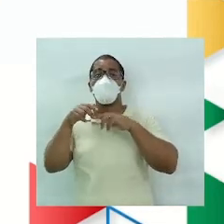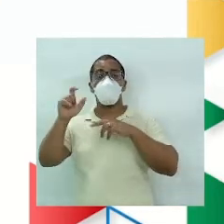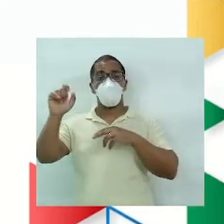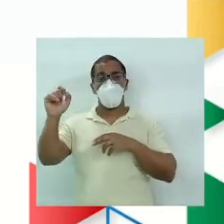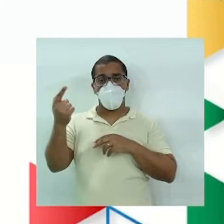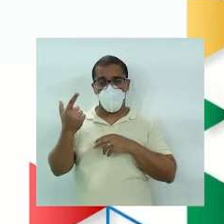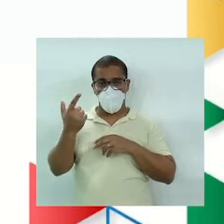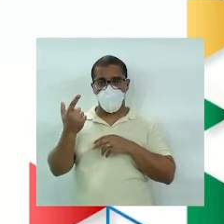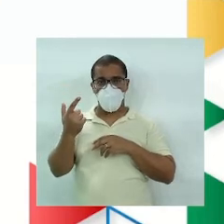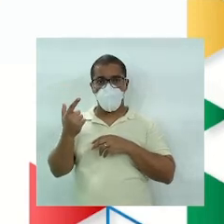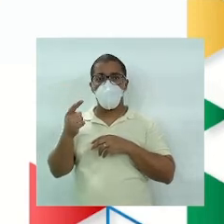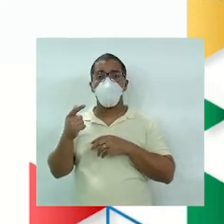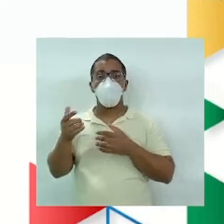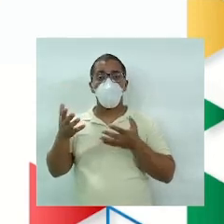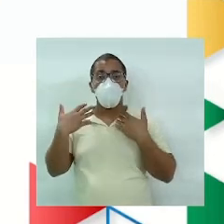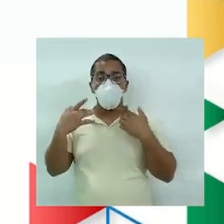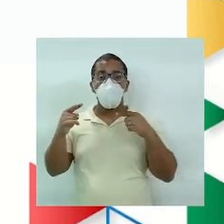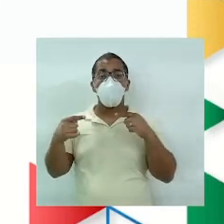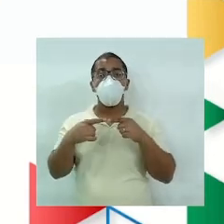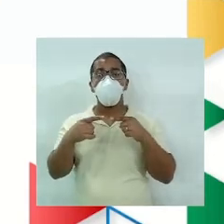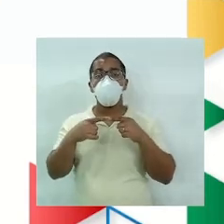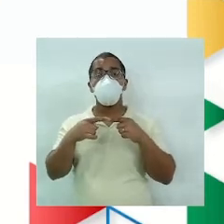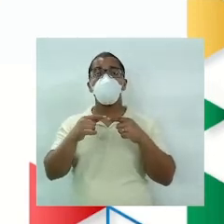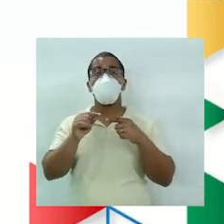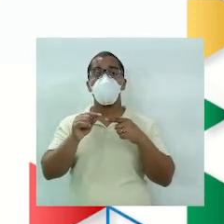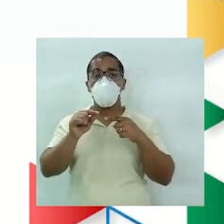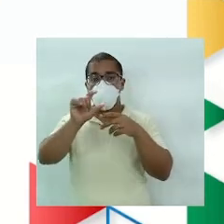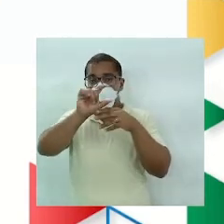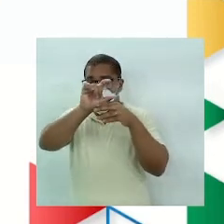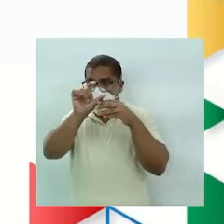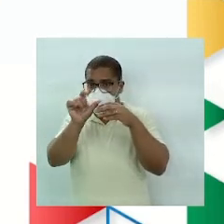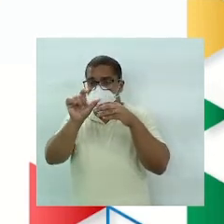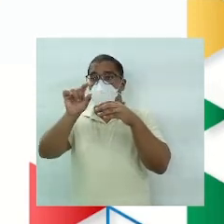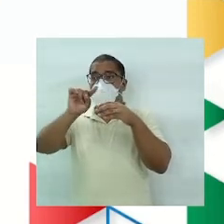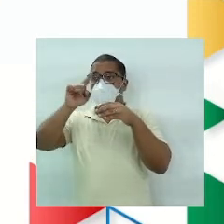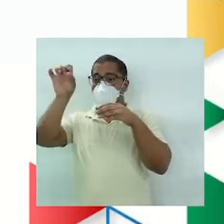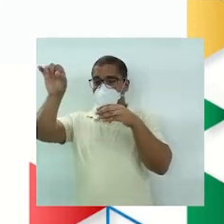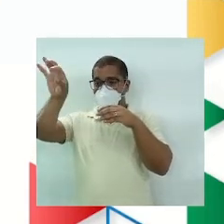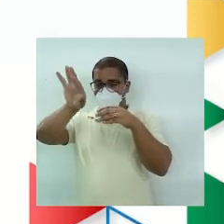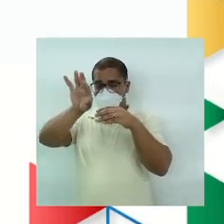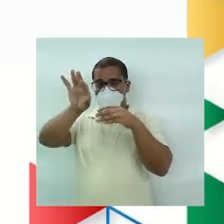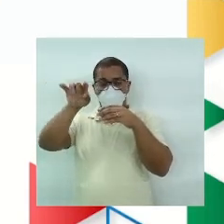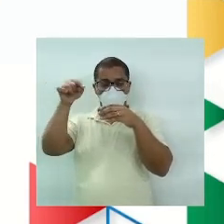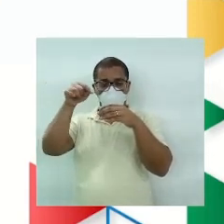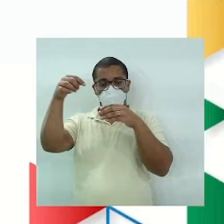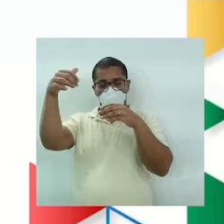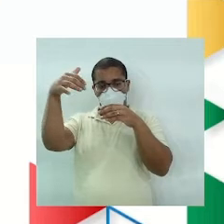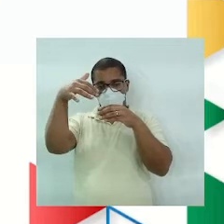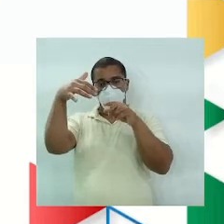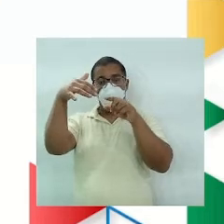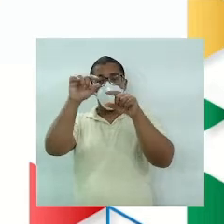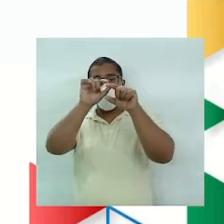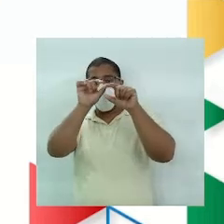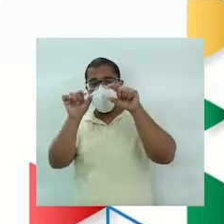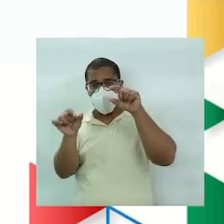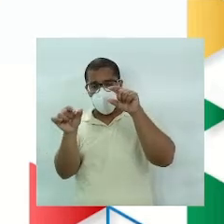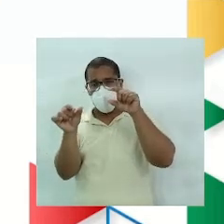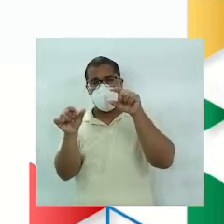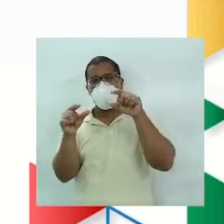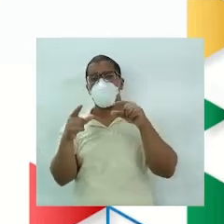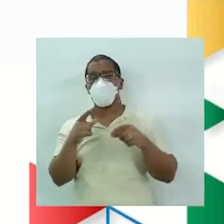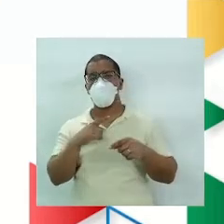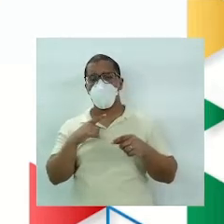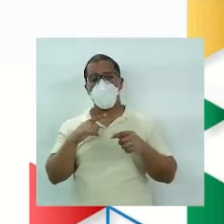Este calor é refletido de volta para a superfície pelas moléculas dos gases e do efeito estufa, gerando